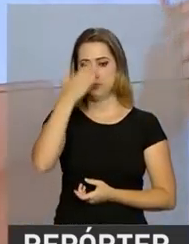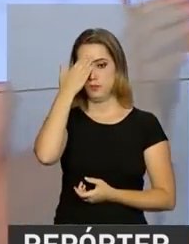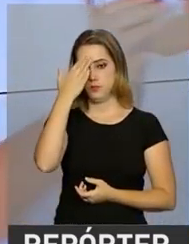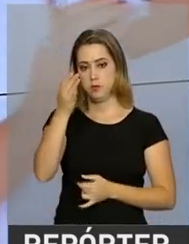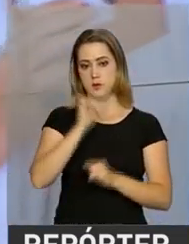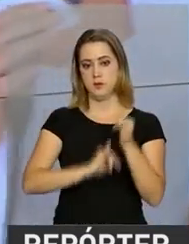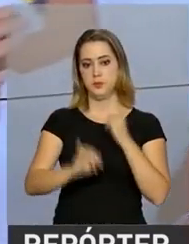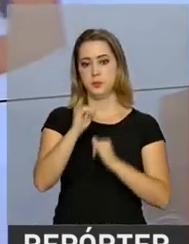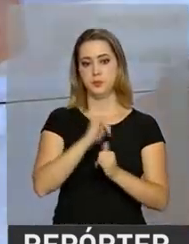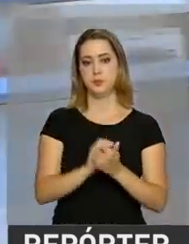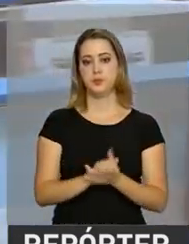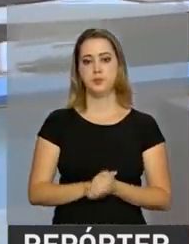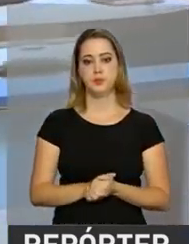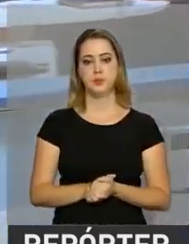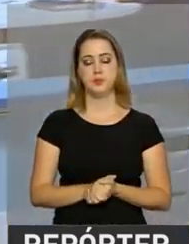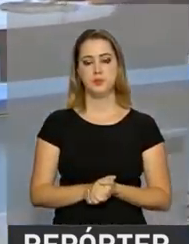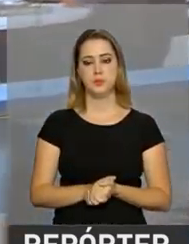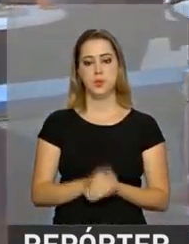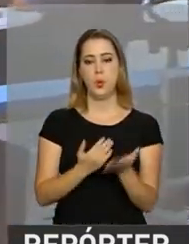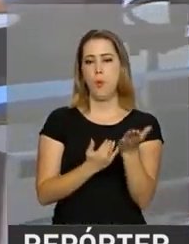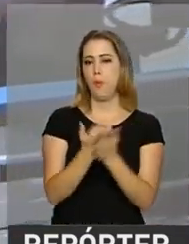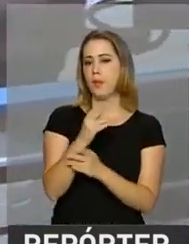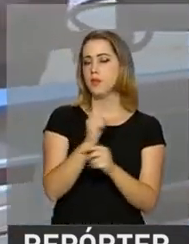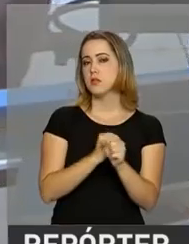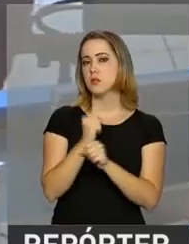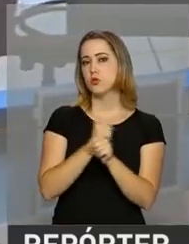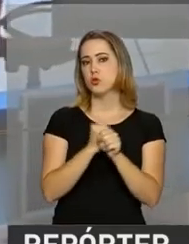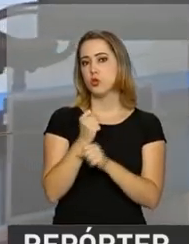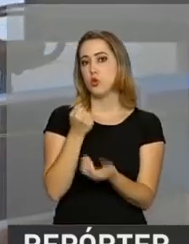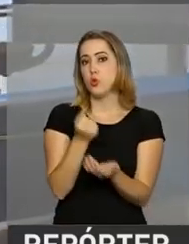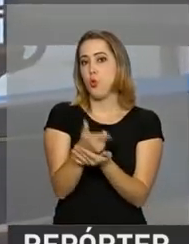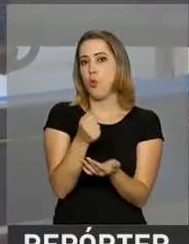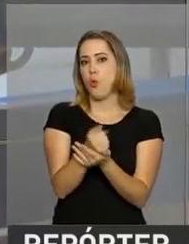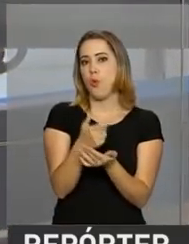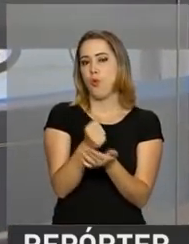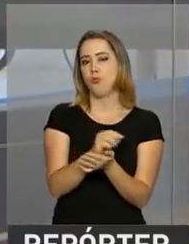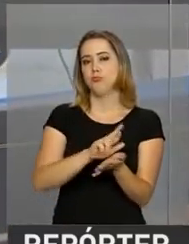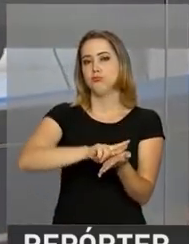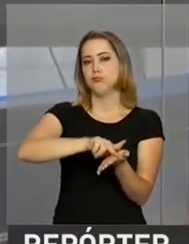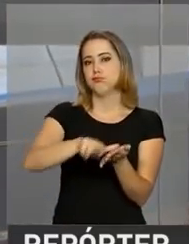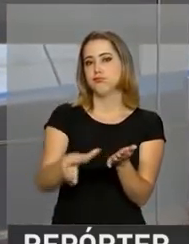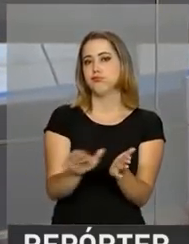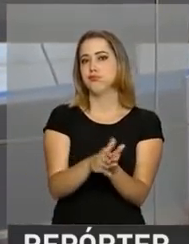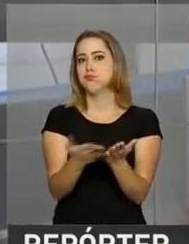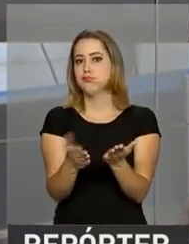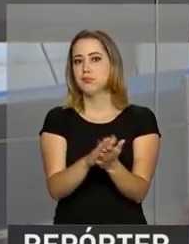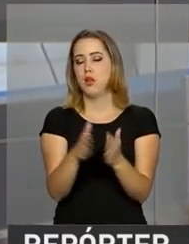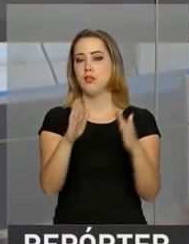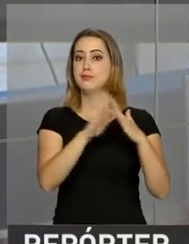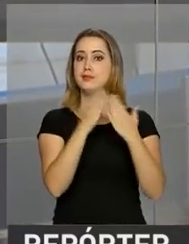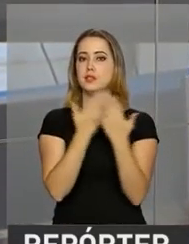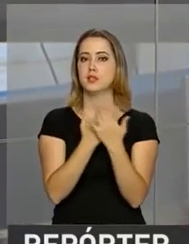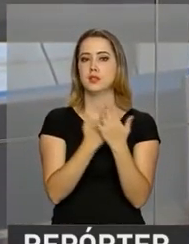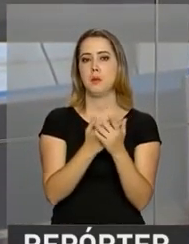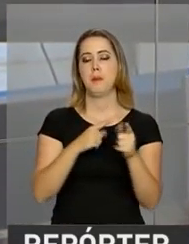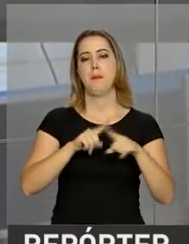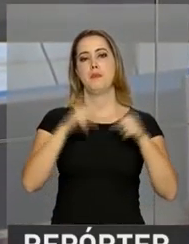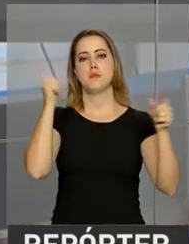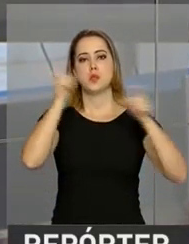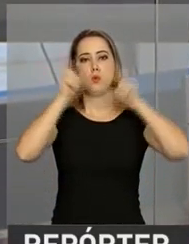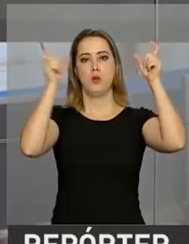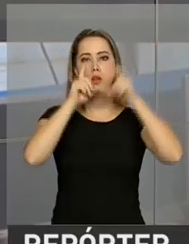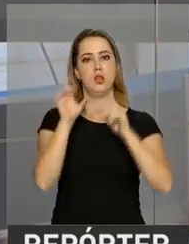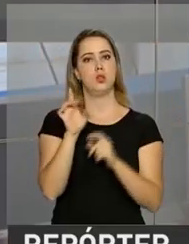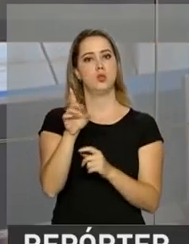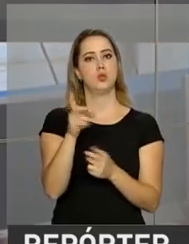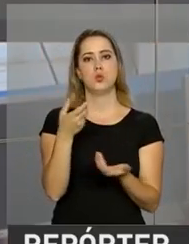essas informações início de ano época de comprar o material escolar para as crianças mas um alerta importante os pais